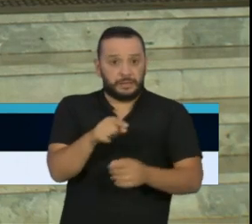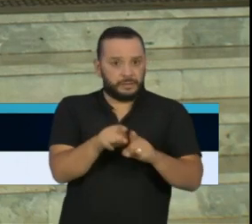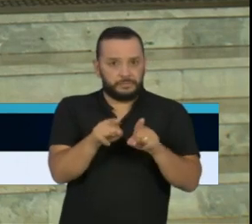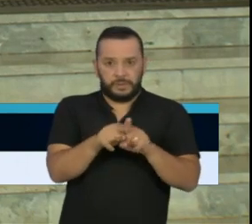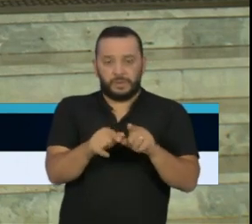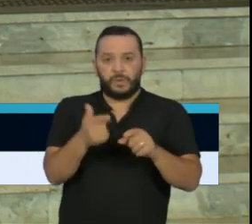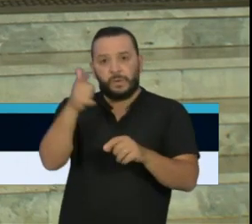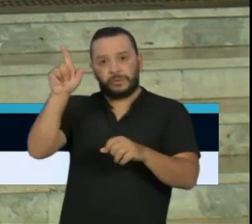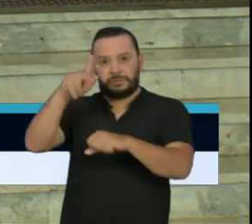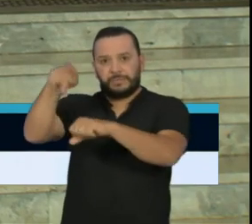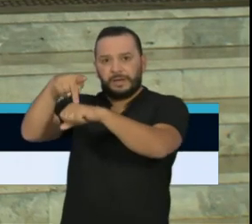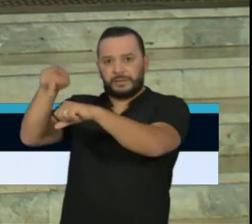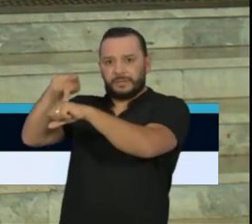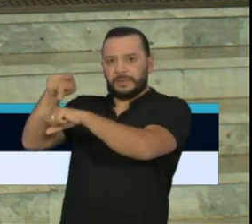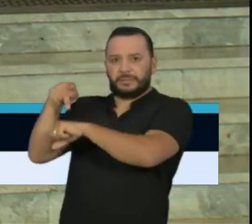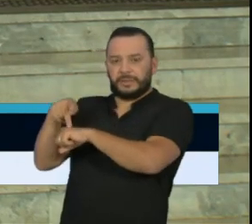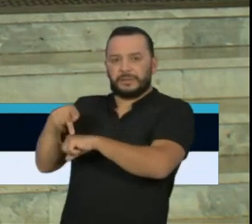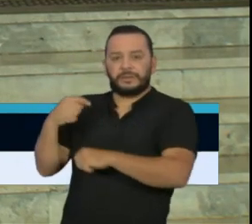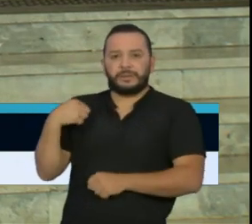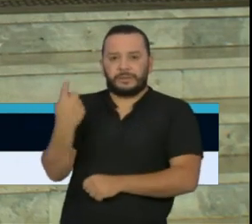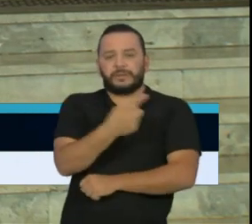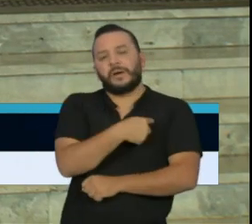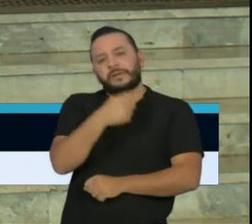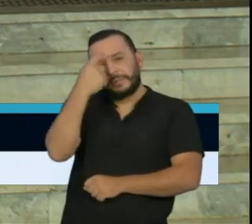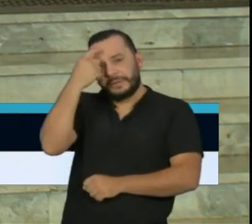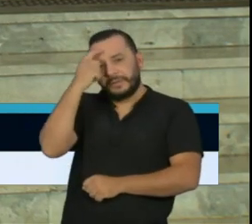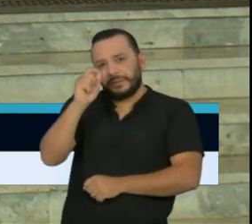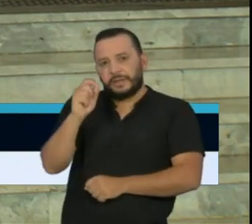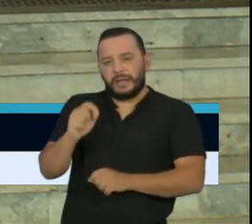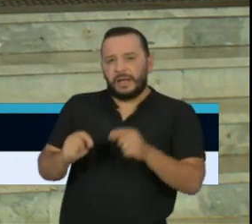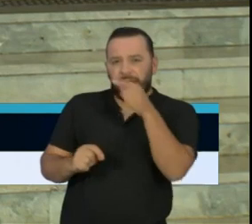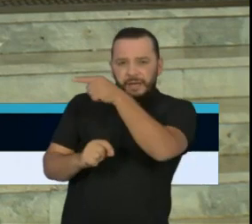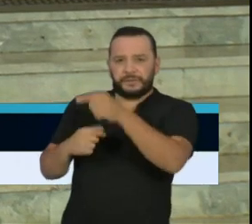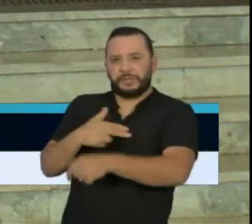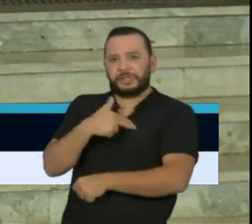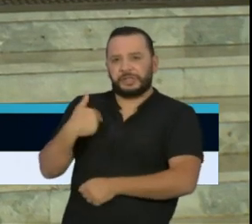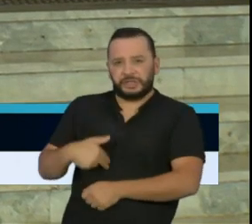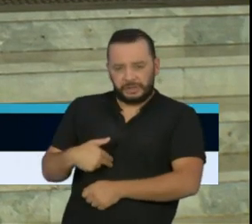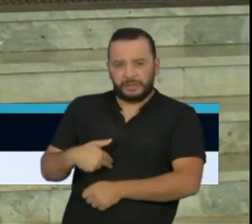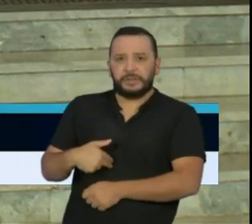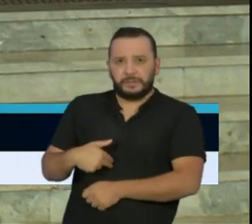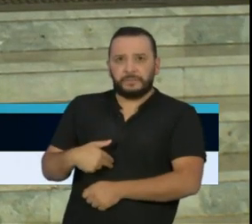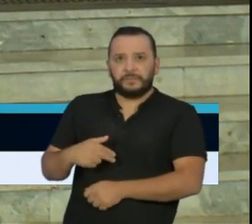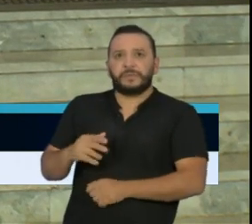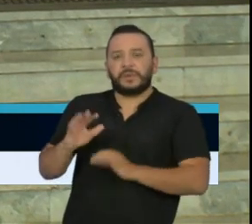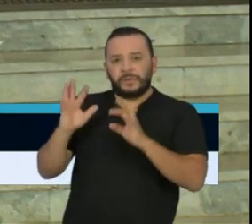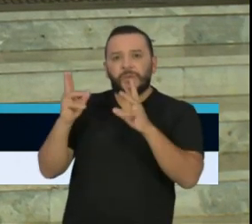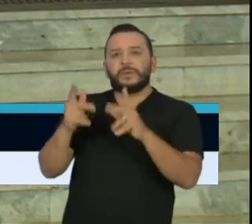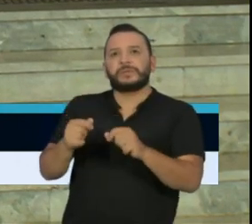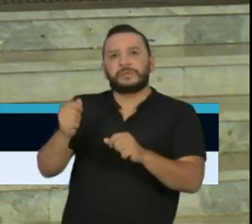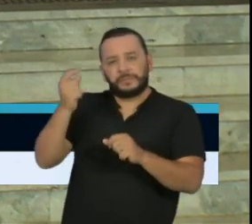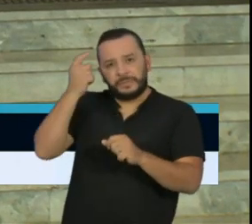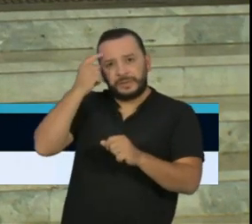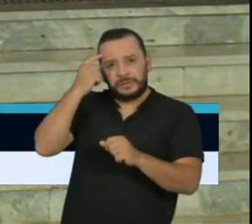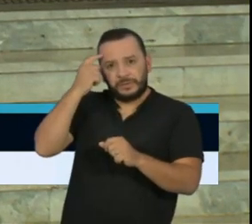dados que nos fazíamos reportar a China e todos nós tivemos uma impressão que foi